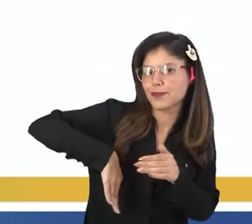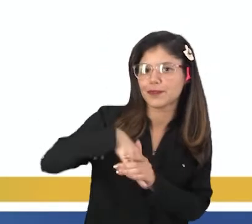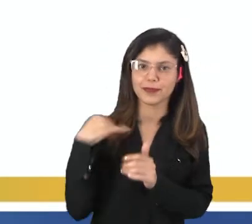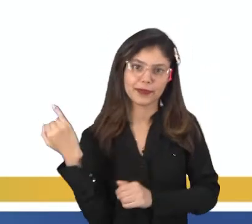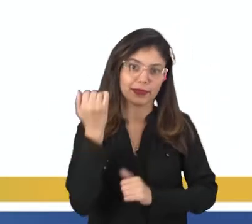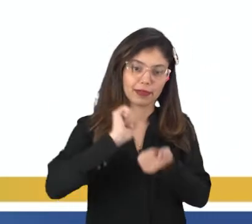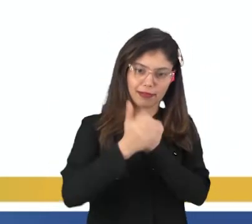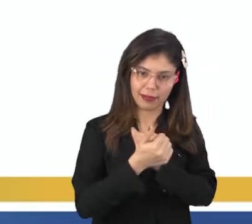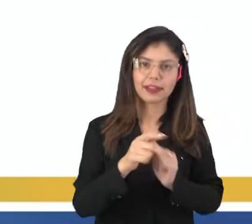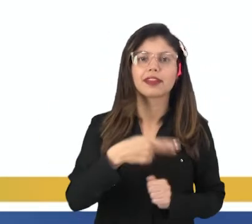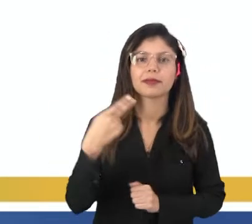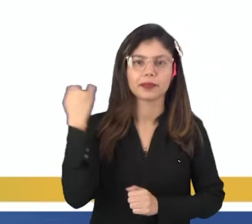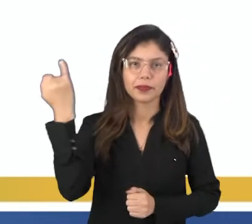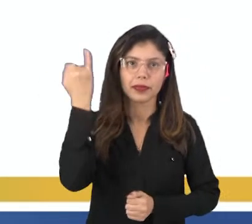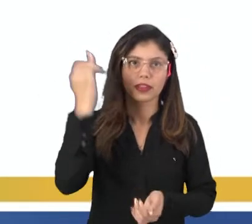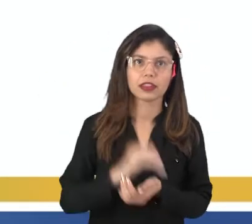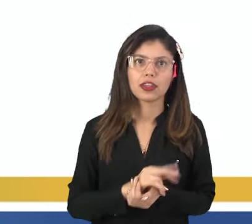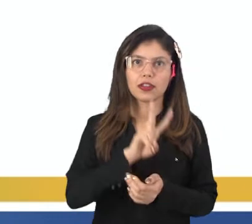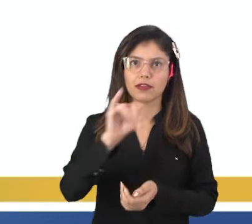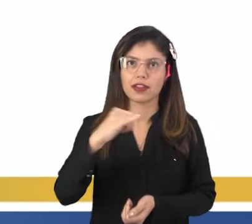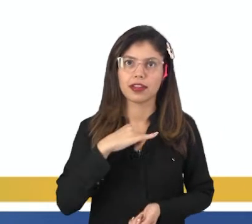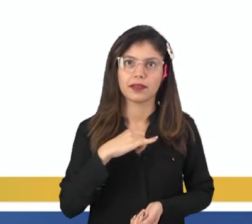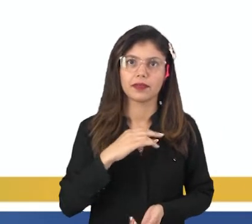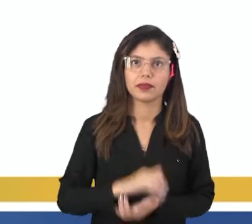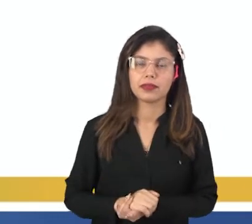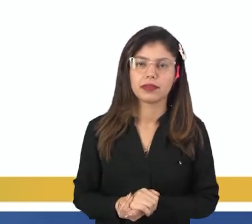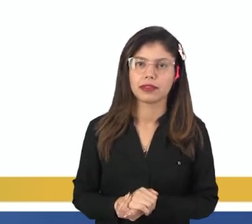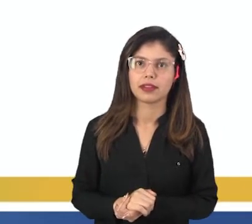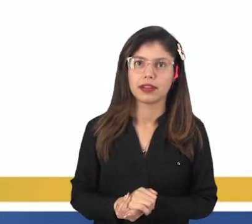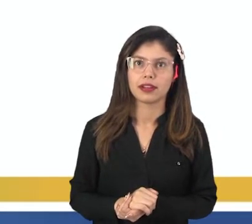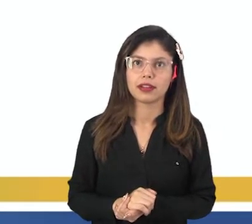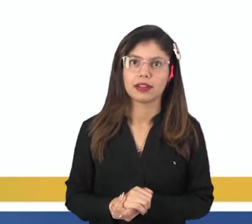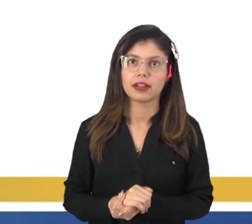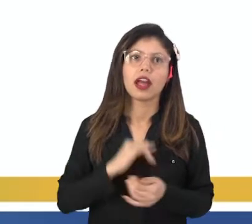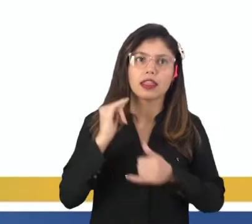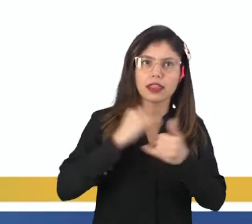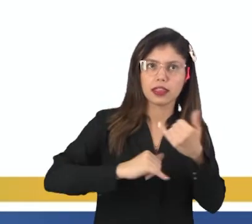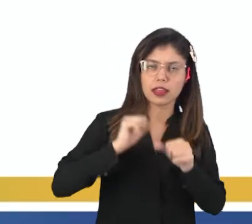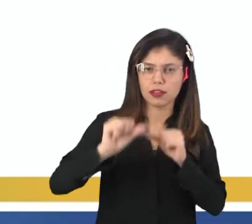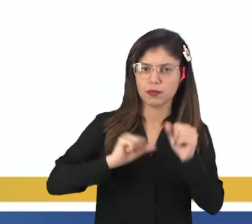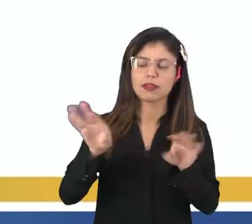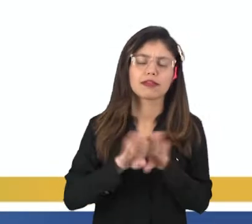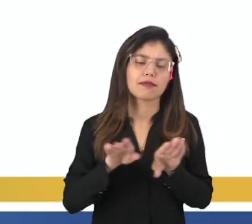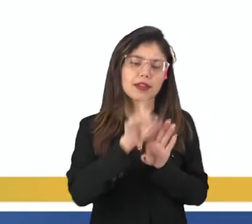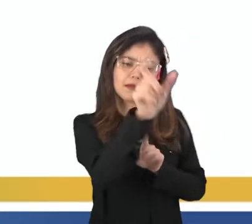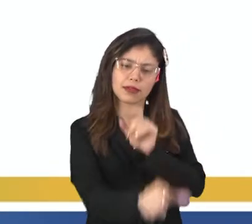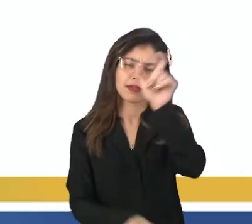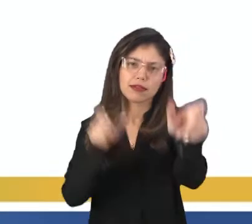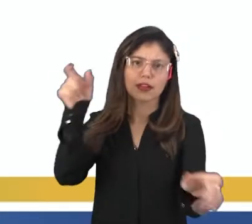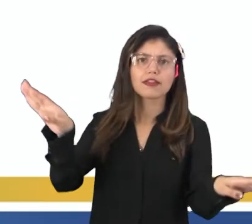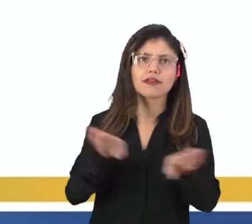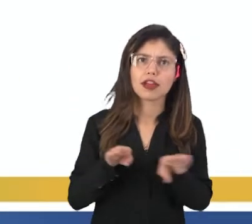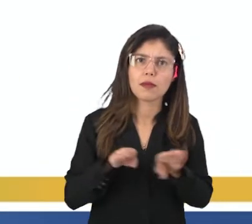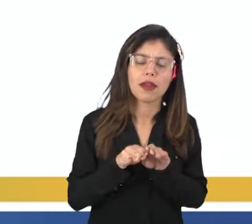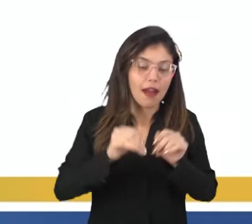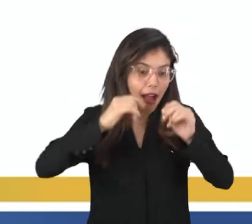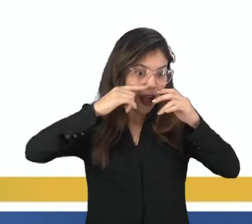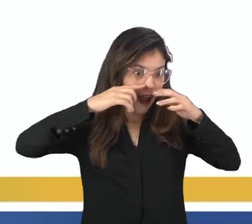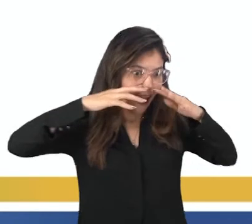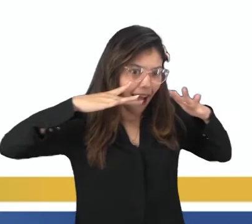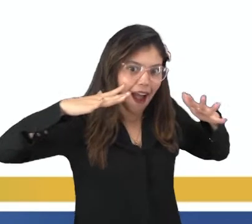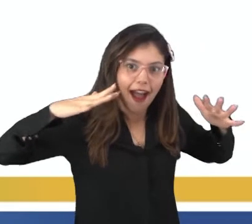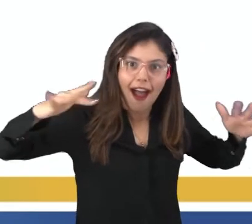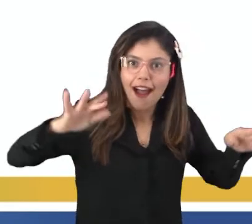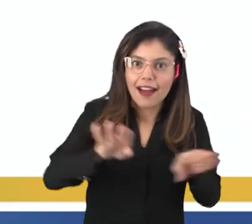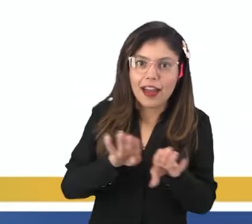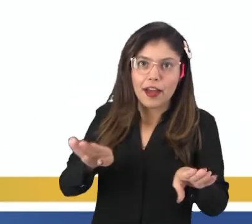mundo que o espectador não vai não só vai acompanhar o dia a dia e a transformação da personagem como também vai se encantar